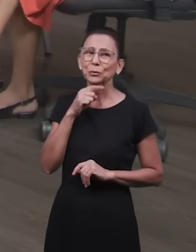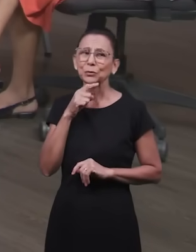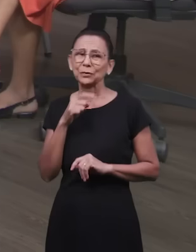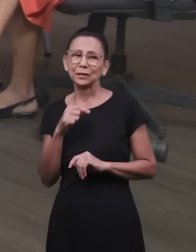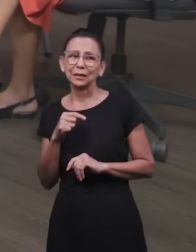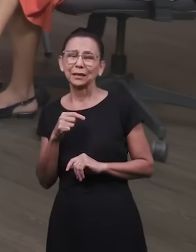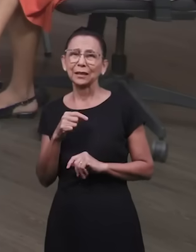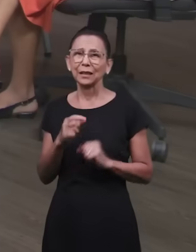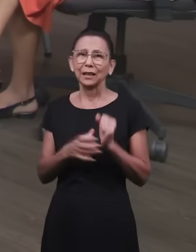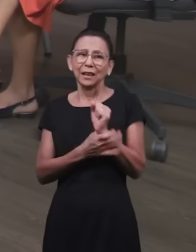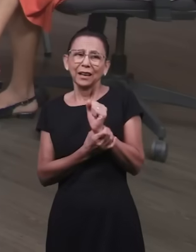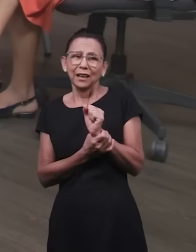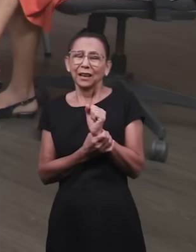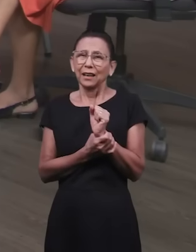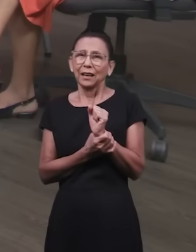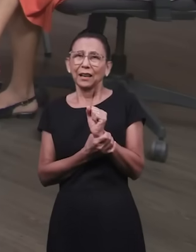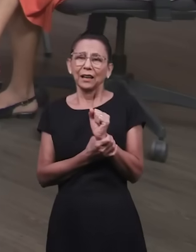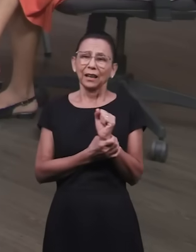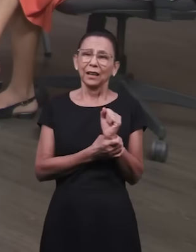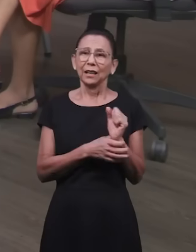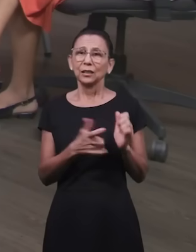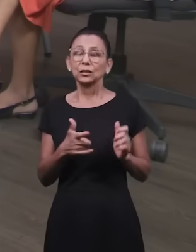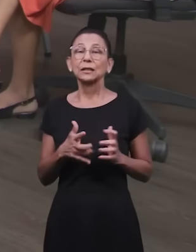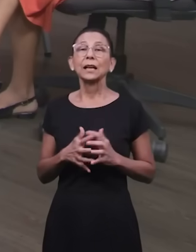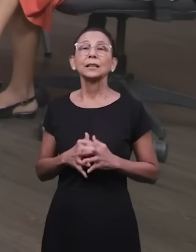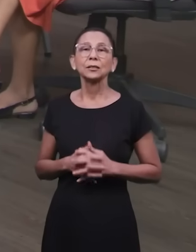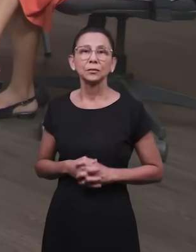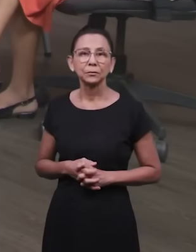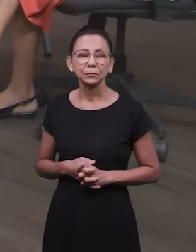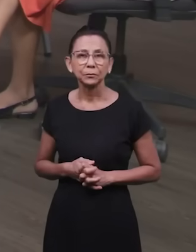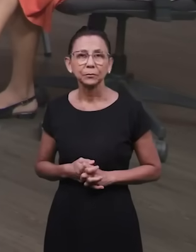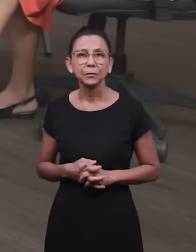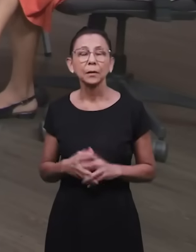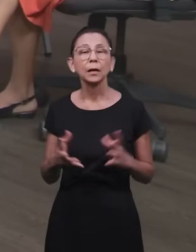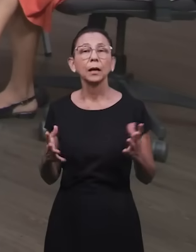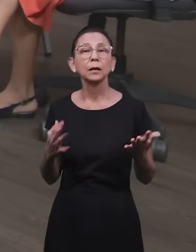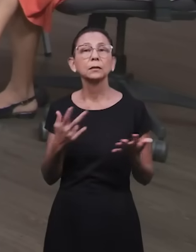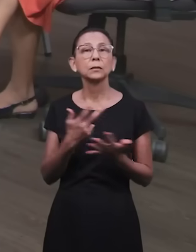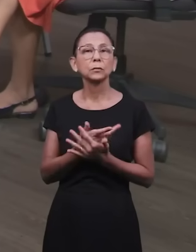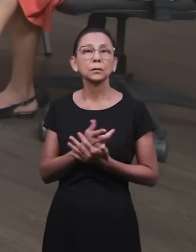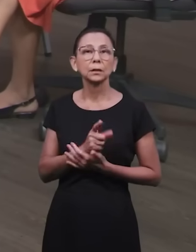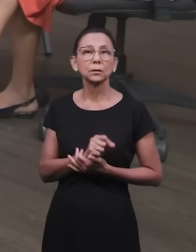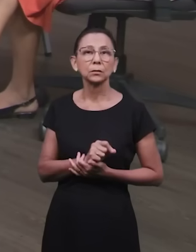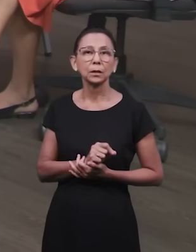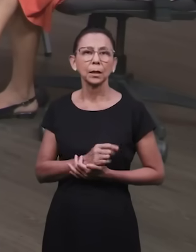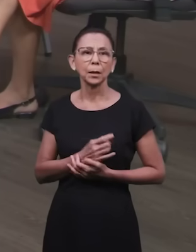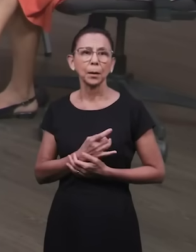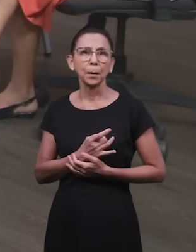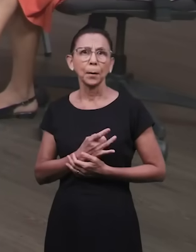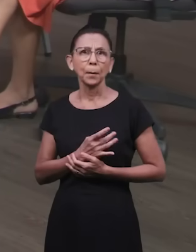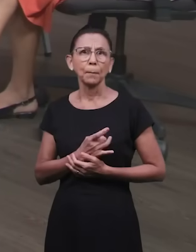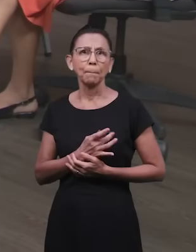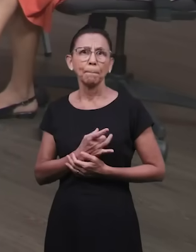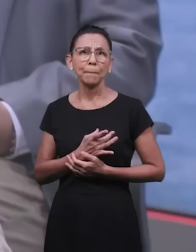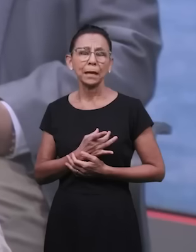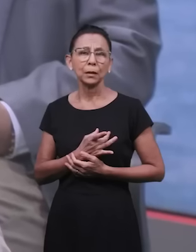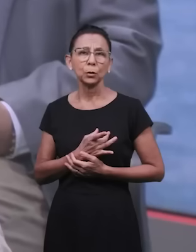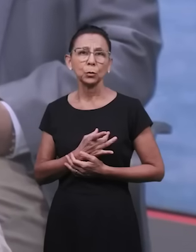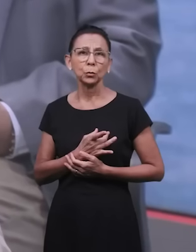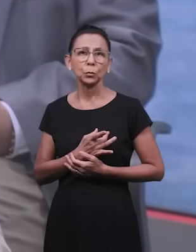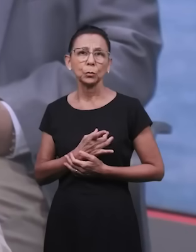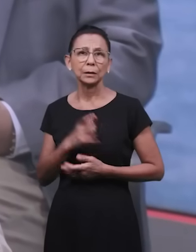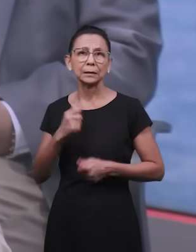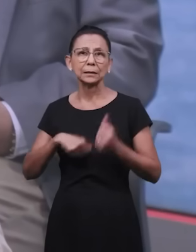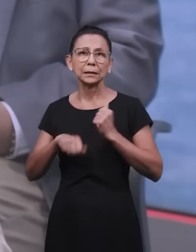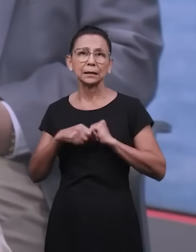segurança, na medida em que a segurança existe, ela ocupa o espaço antes ocupado pelo medo, e você passa a